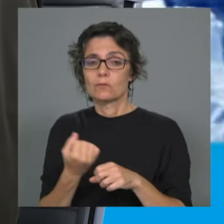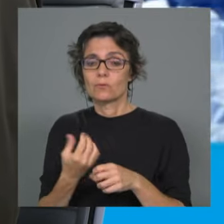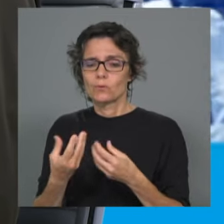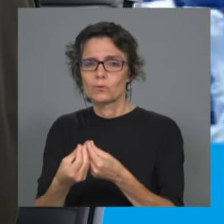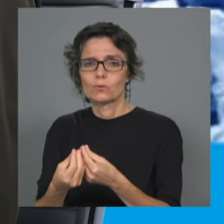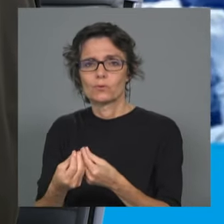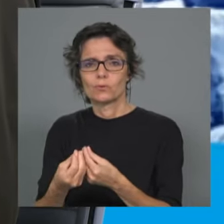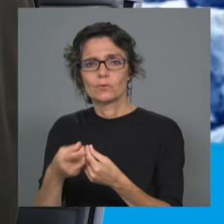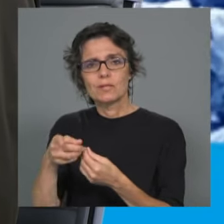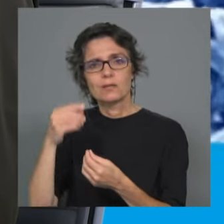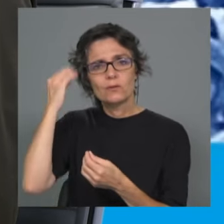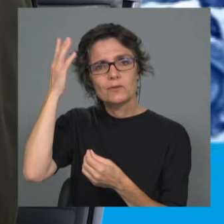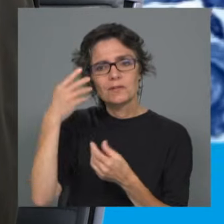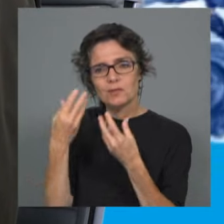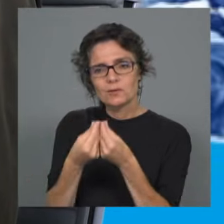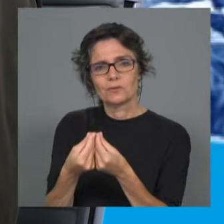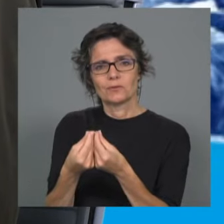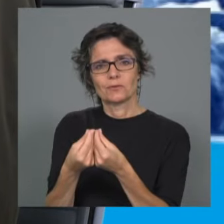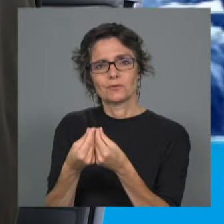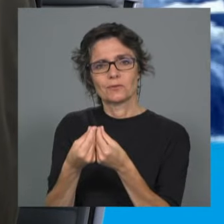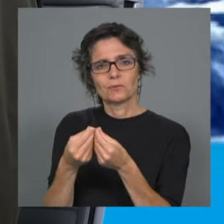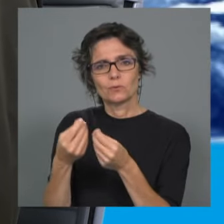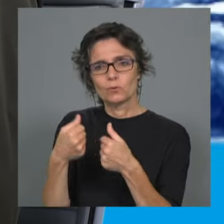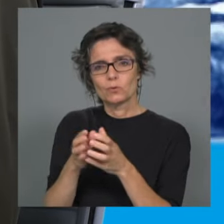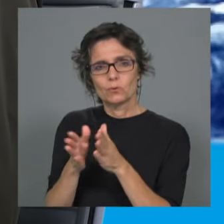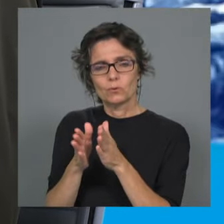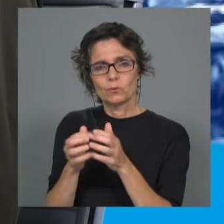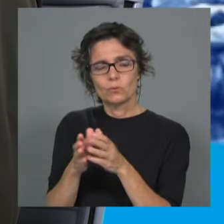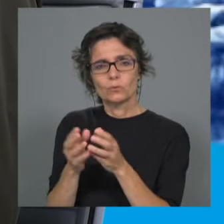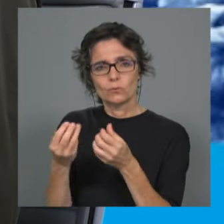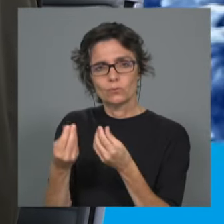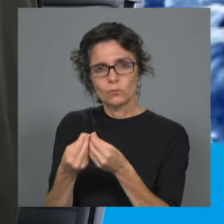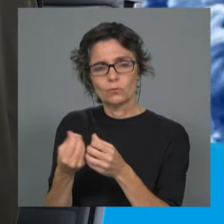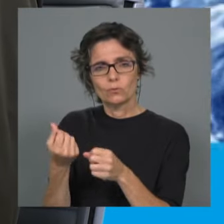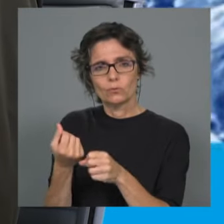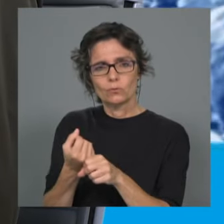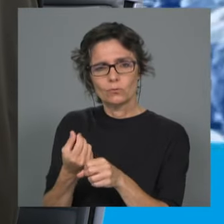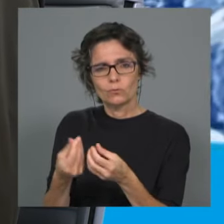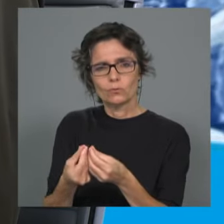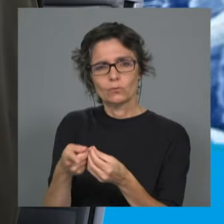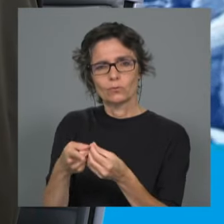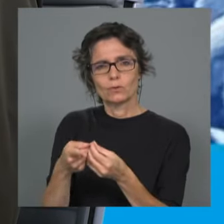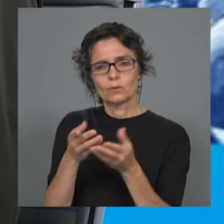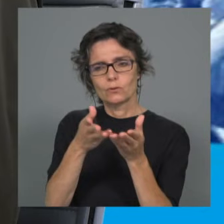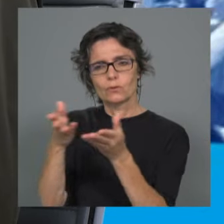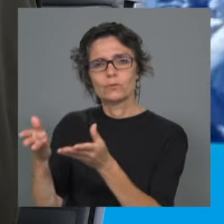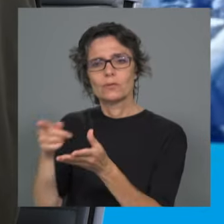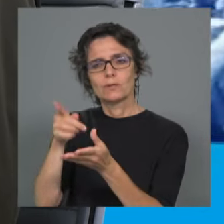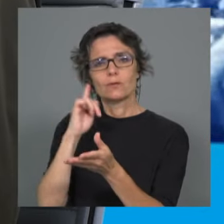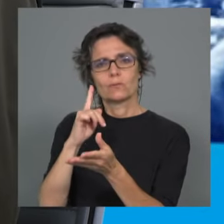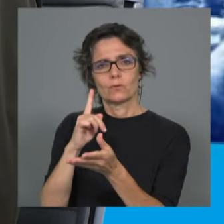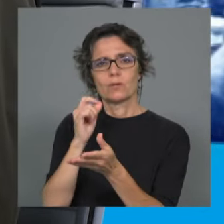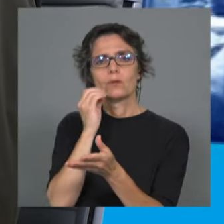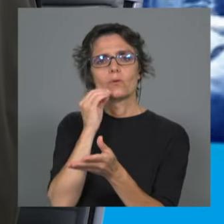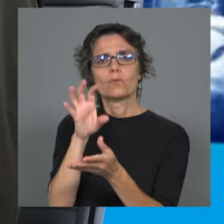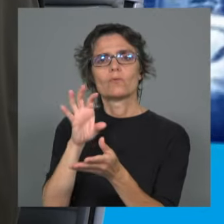santo, digamos, em conjunto, passando esta expressão, é também, e sobretudo, acolher o outro